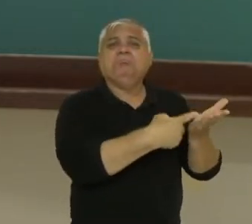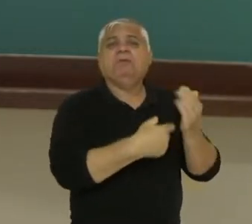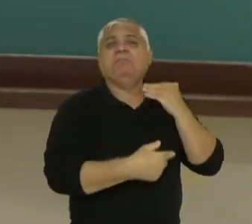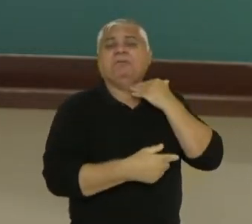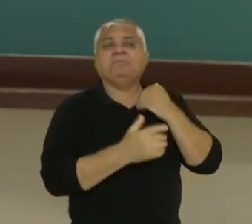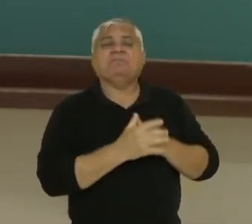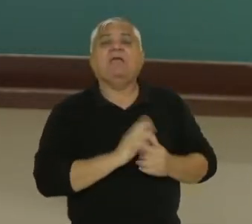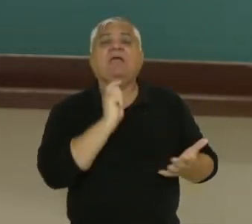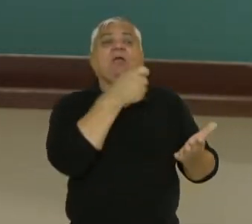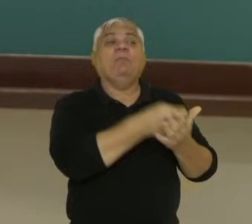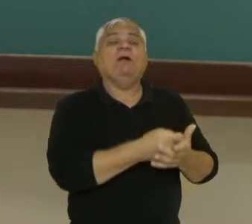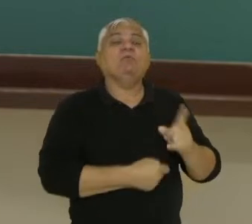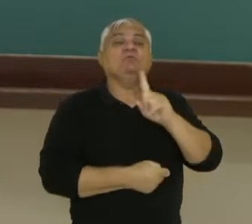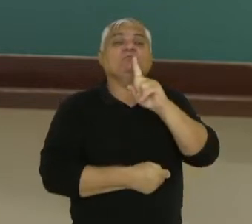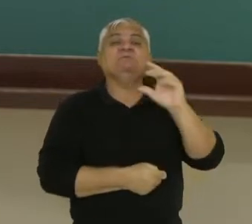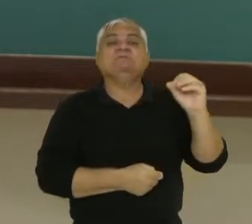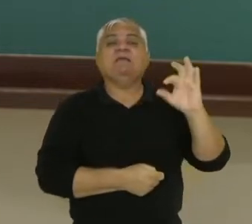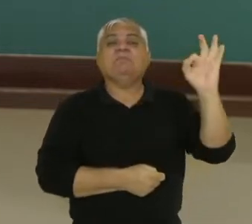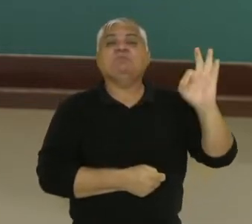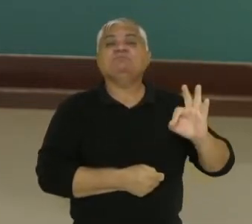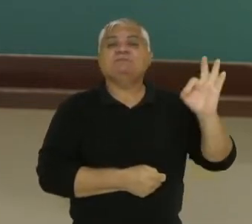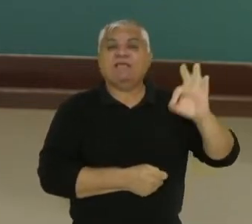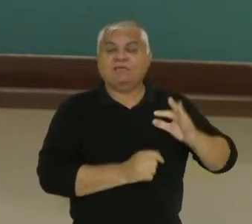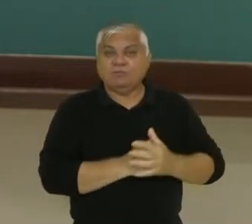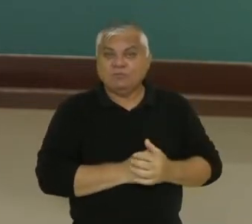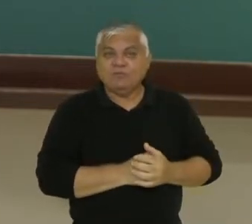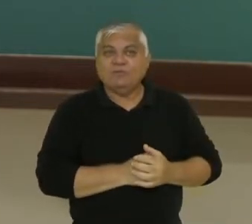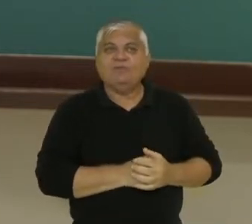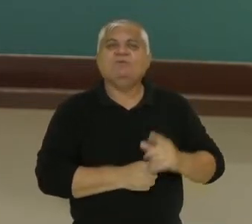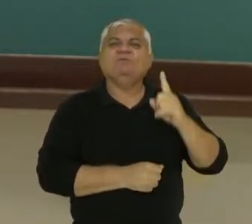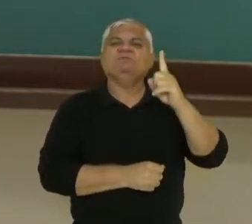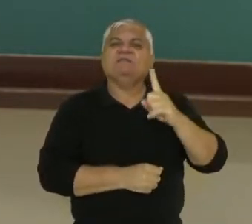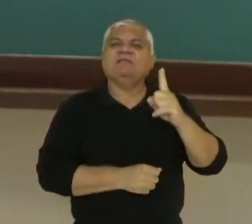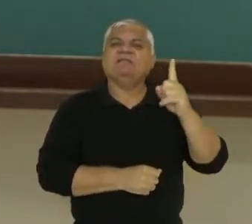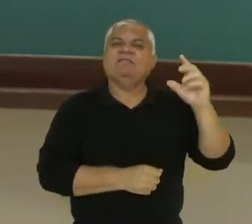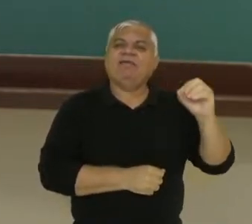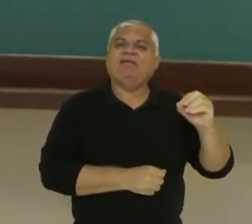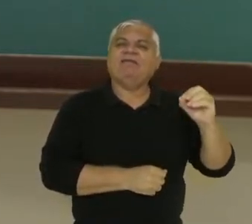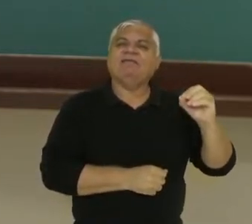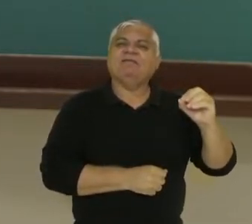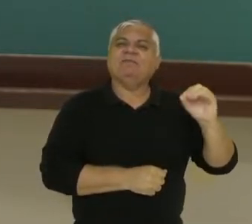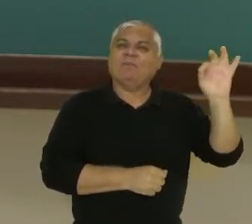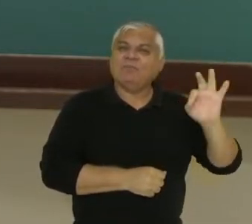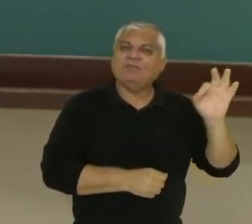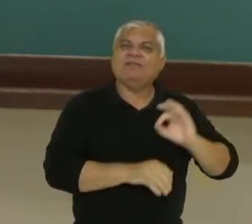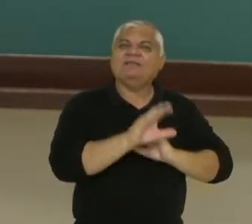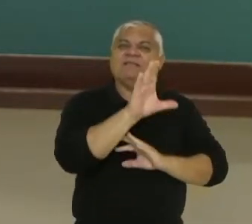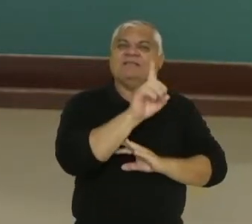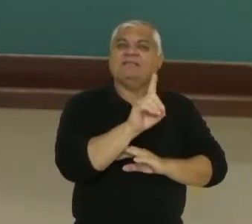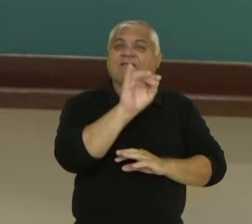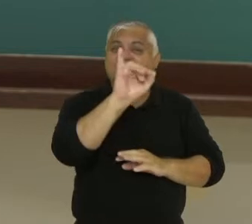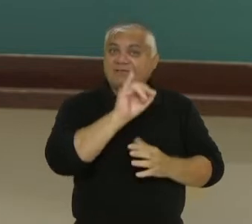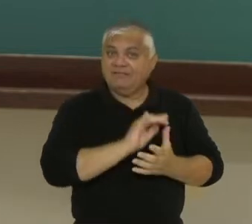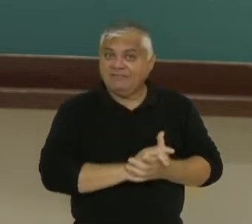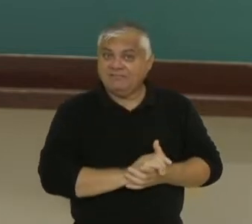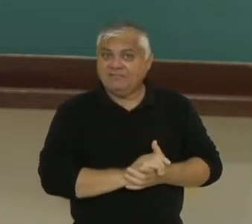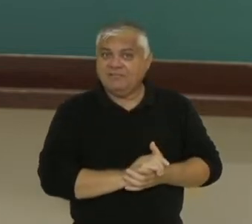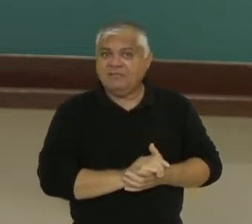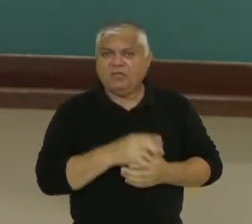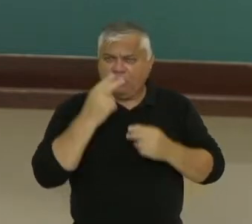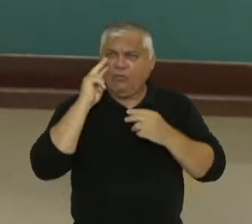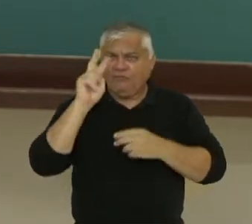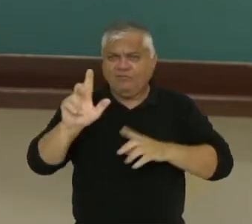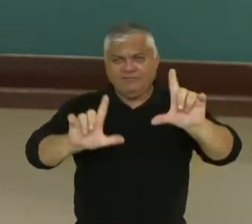pago 100% do CDI, 110% do CDI. Eu já vi propaganda na televisão,